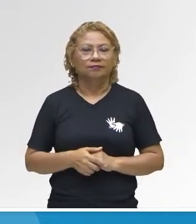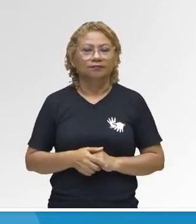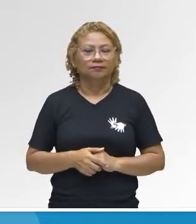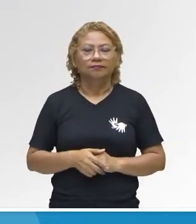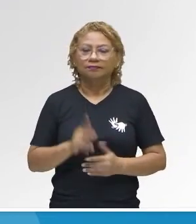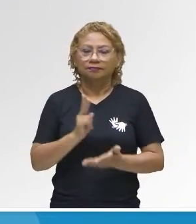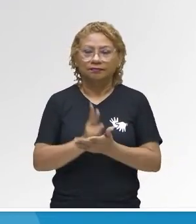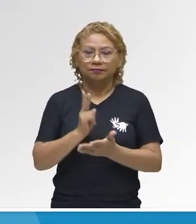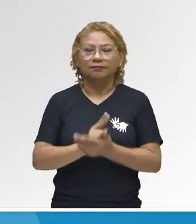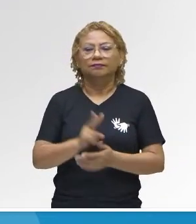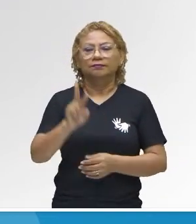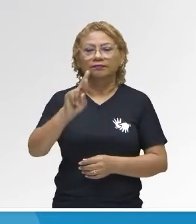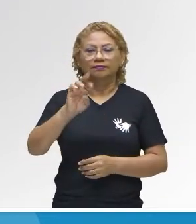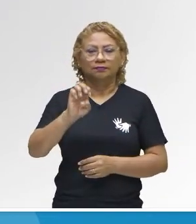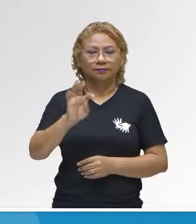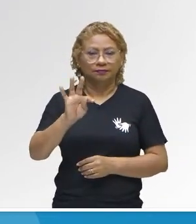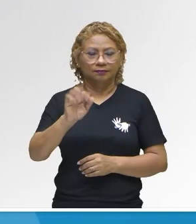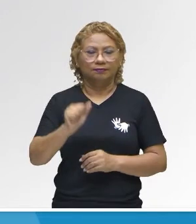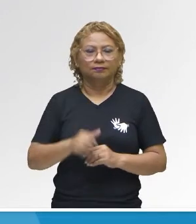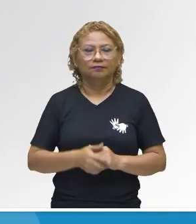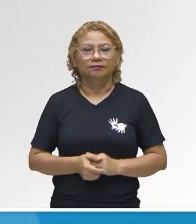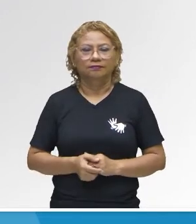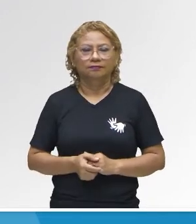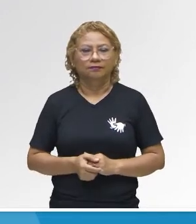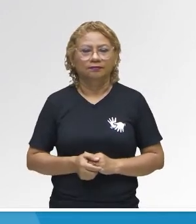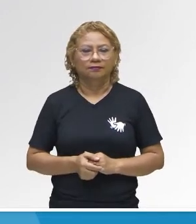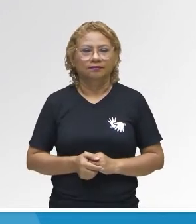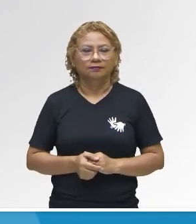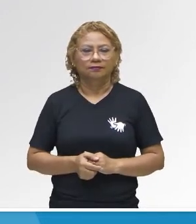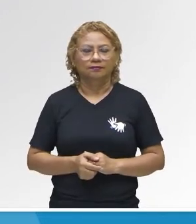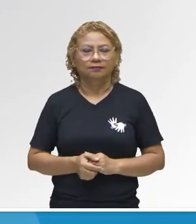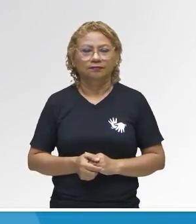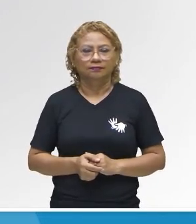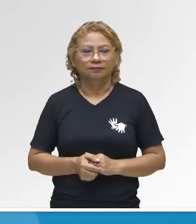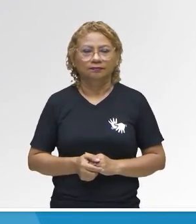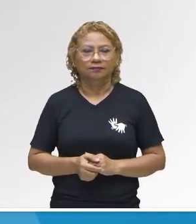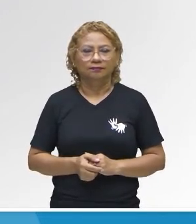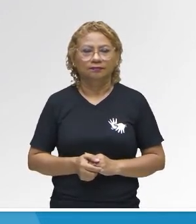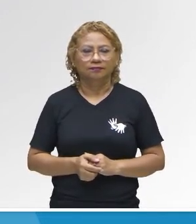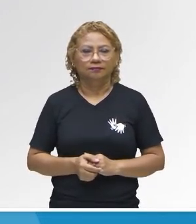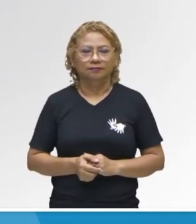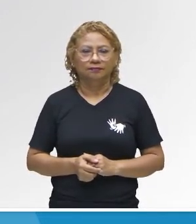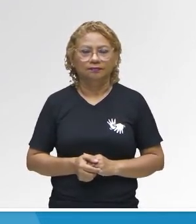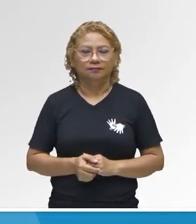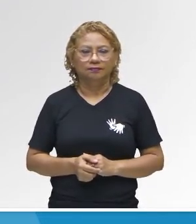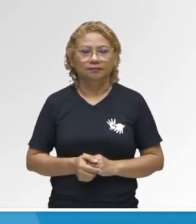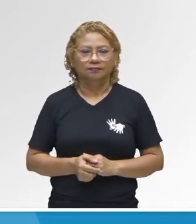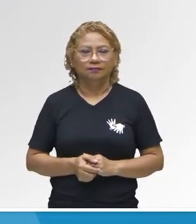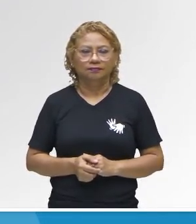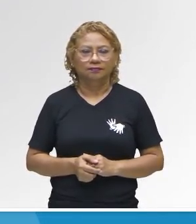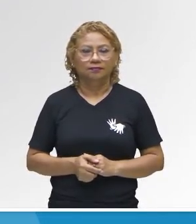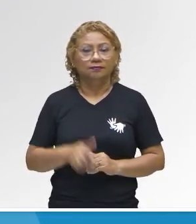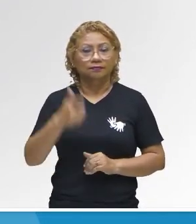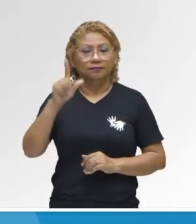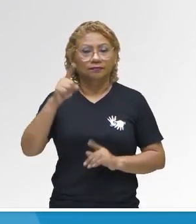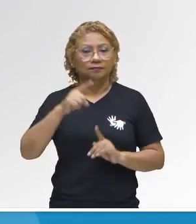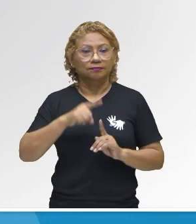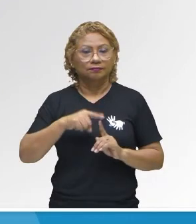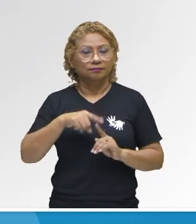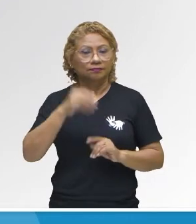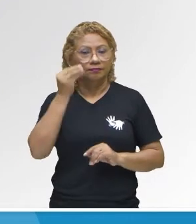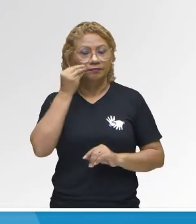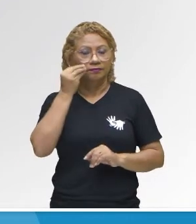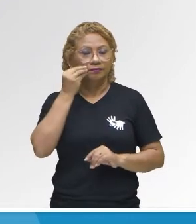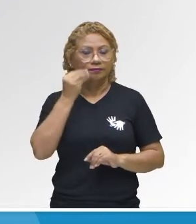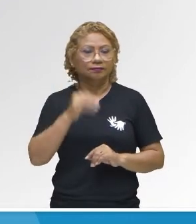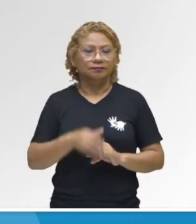também. Interessante, né? Vamos agora, na nossa próxima cartela, para a gente ver outros